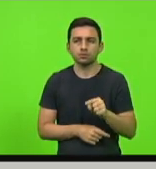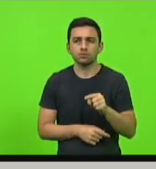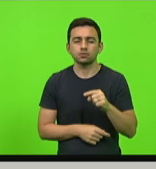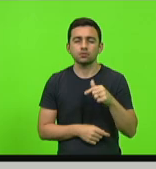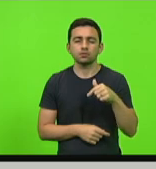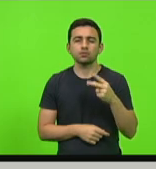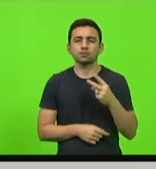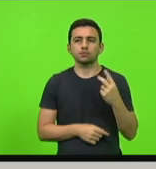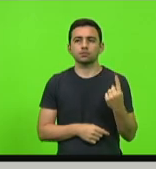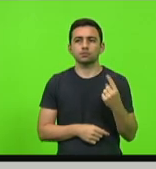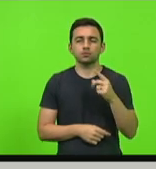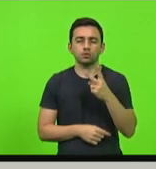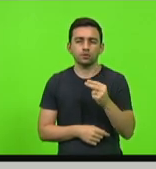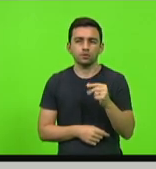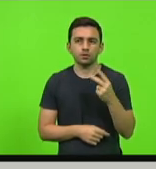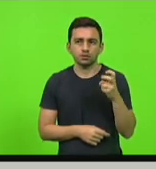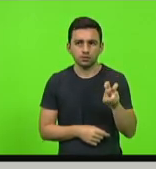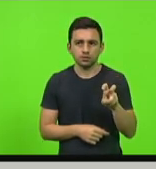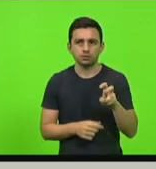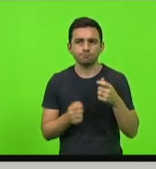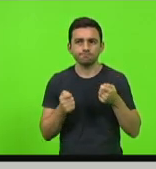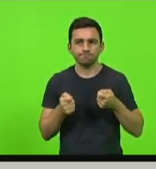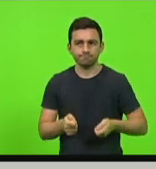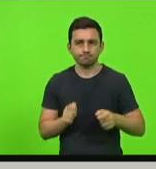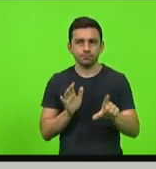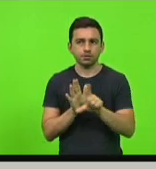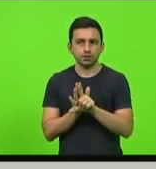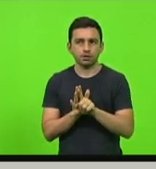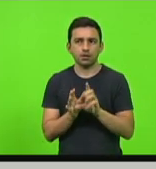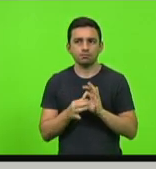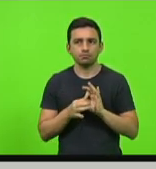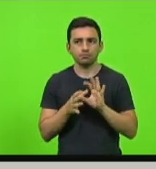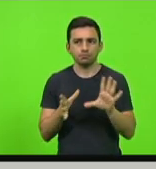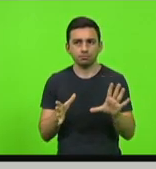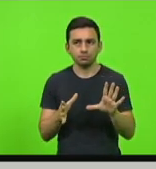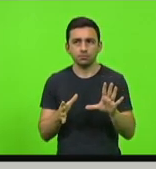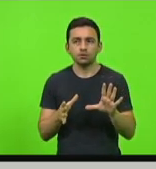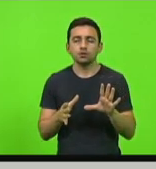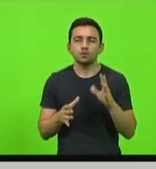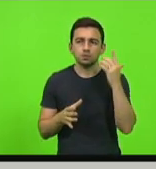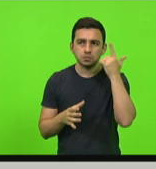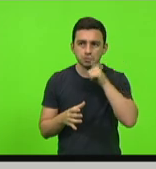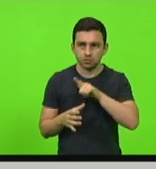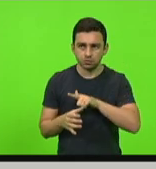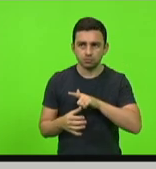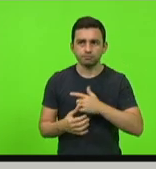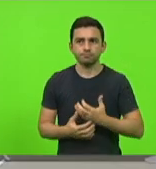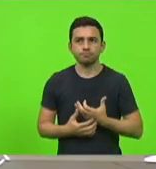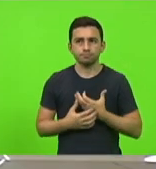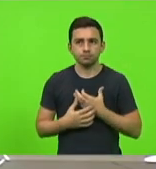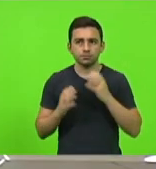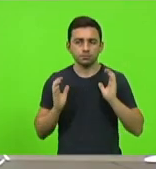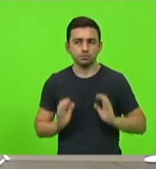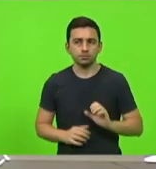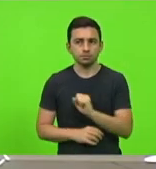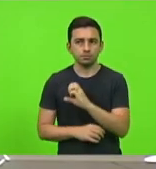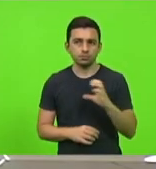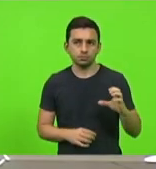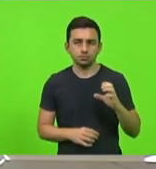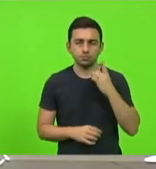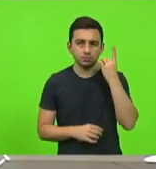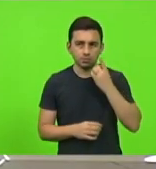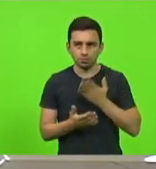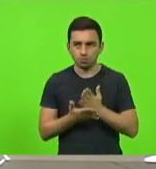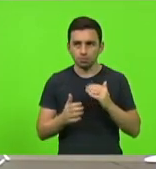2015, que consolida as leis que dispõem sobre a concessão de título de cidadão catarinense no âmbito do Estado de Santa Catarina. Deputados que